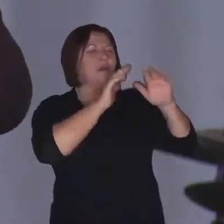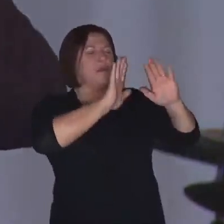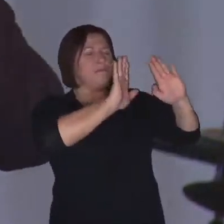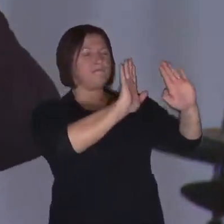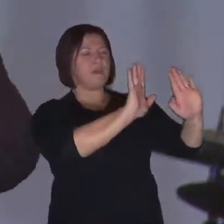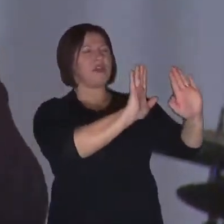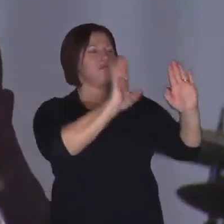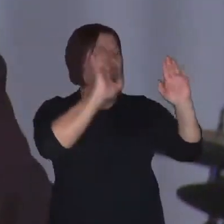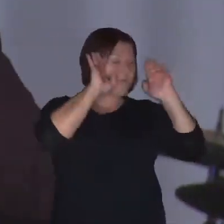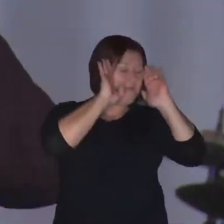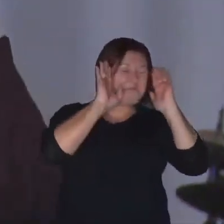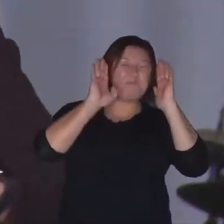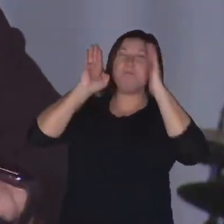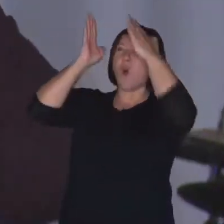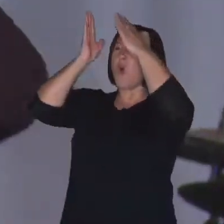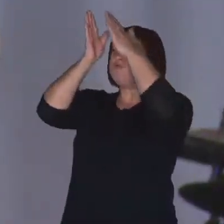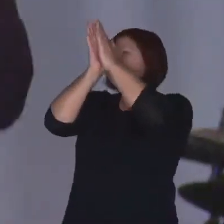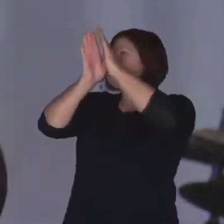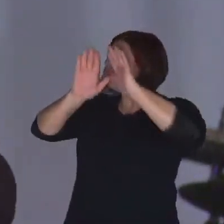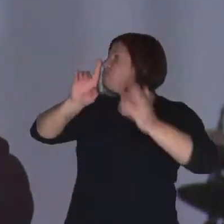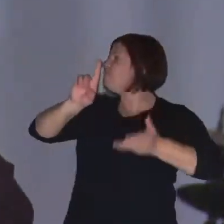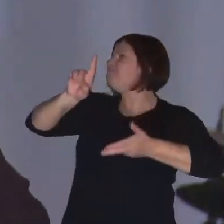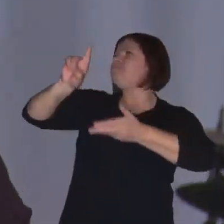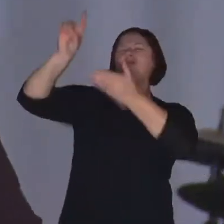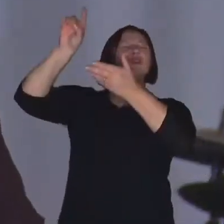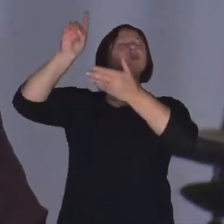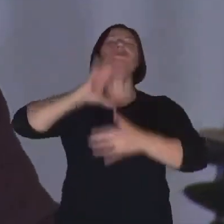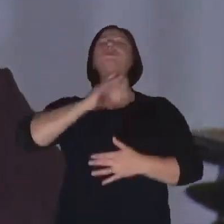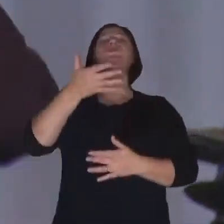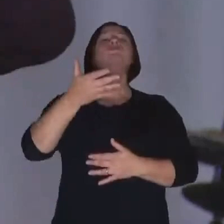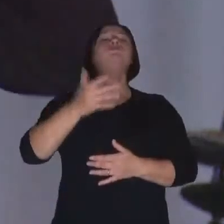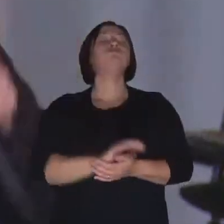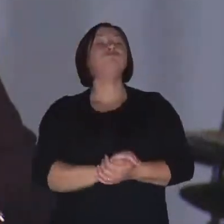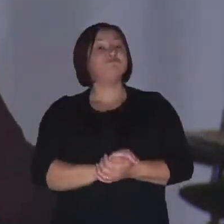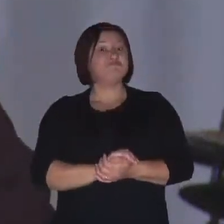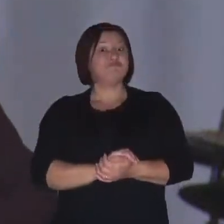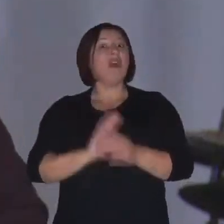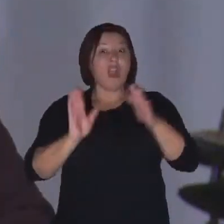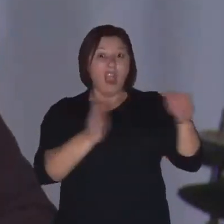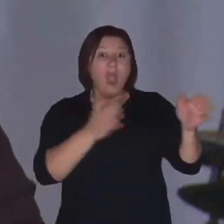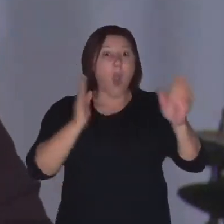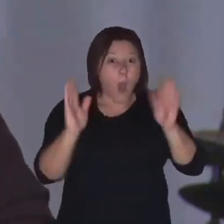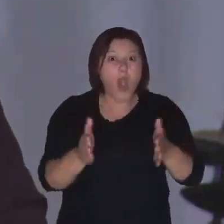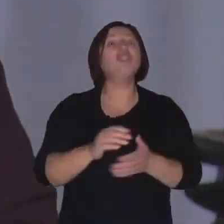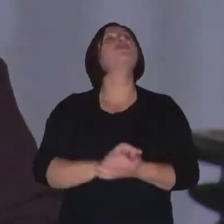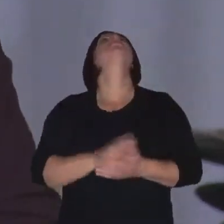Eu tenho ouvido agora muitas pessoas dizendo, e esses crentes que agora não se reúnem? Cadê o Deus desses caras?